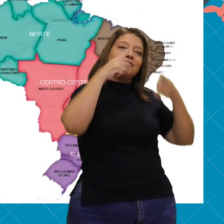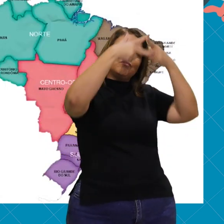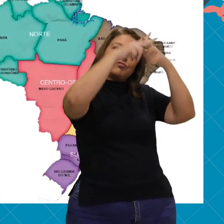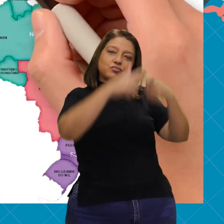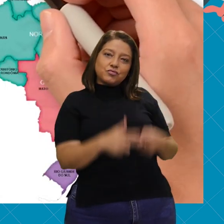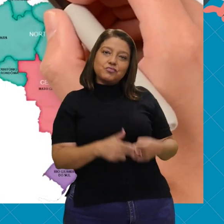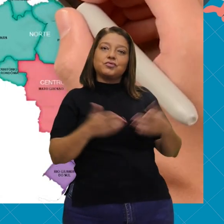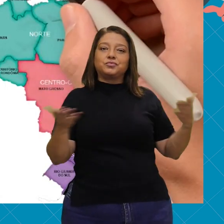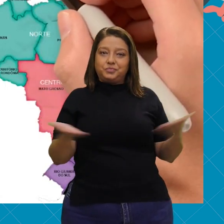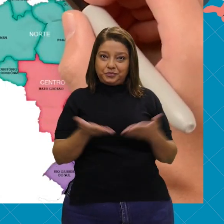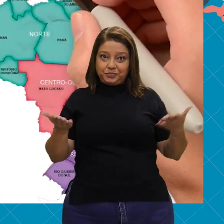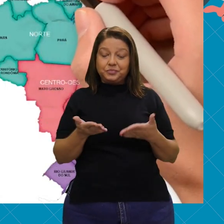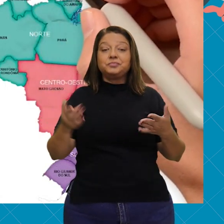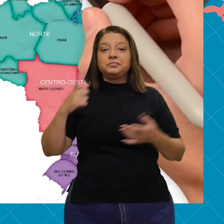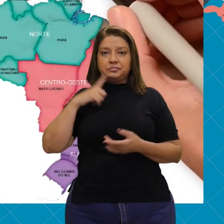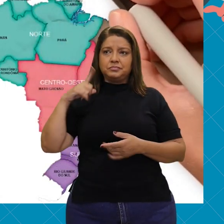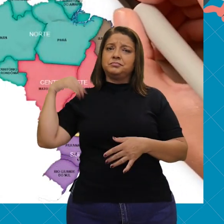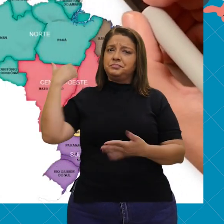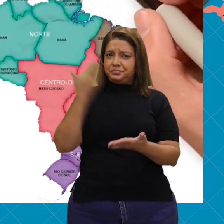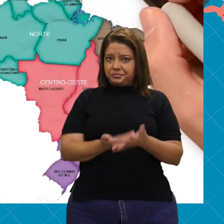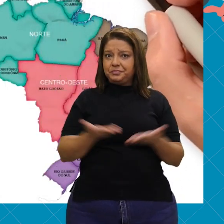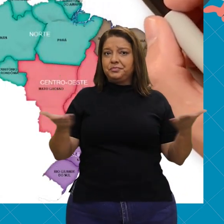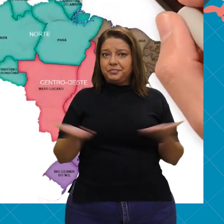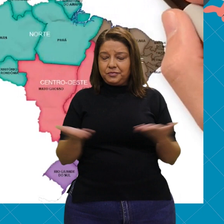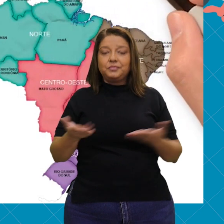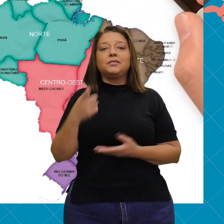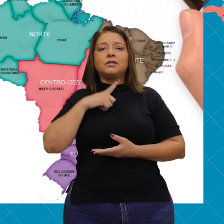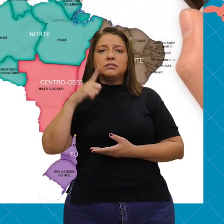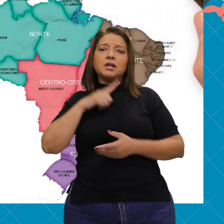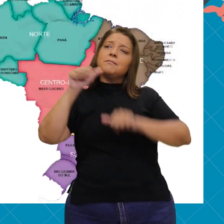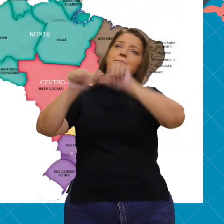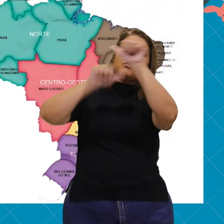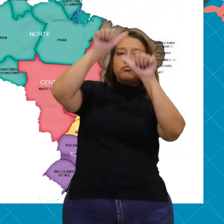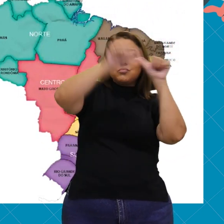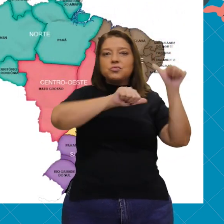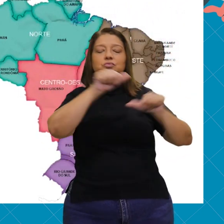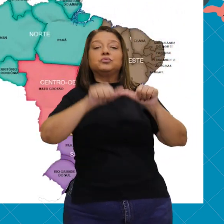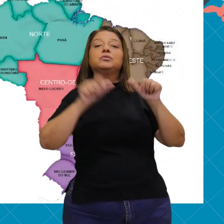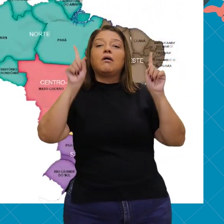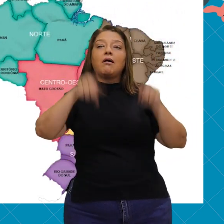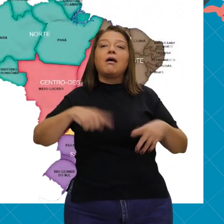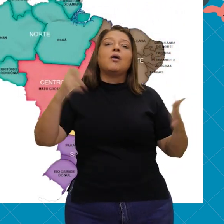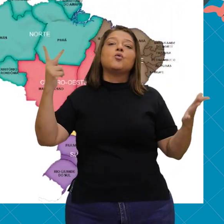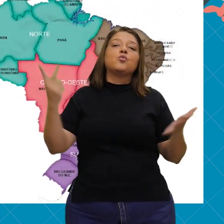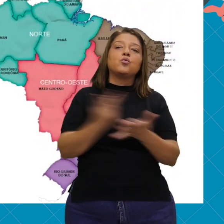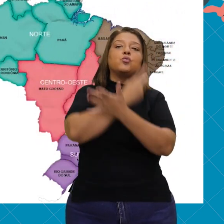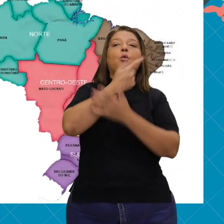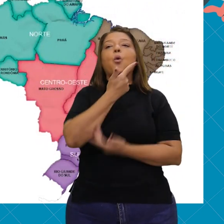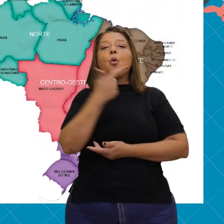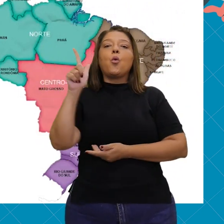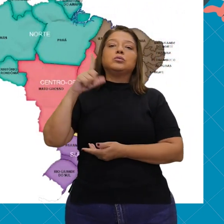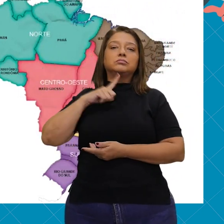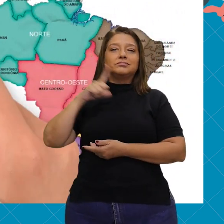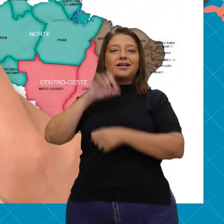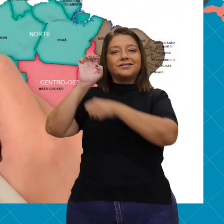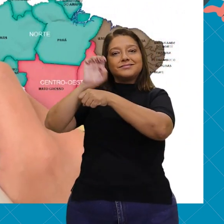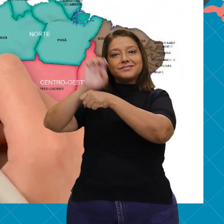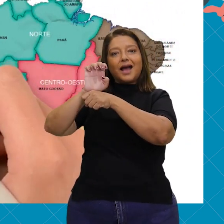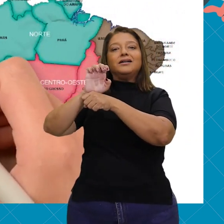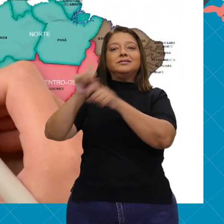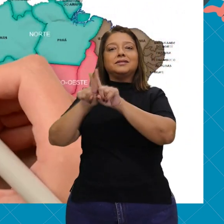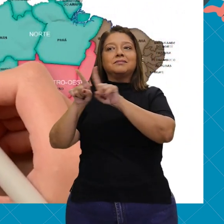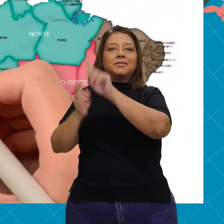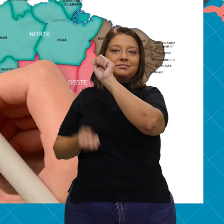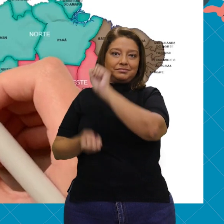E é esta proposta que vigora até os dias de hoje aqui no país, porém com algumas modificações em decorrência do surgimento de outros